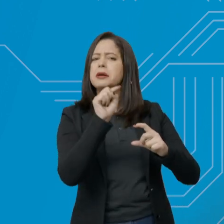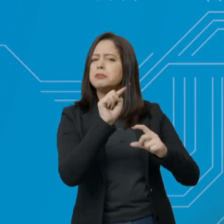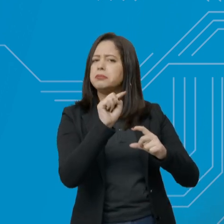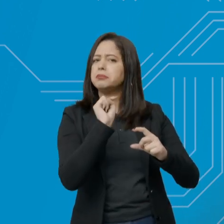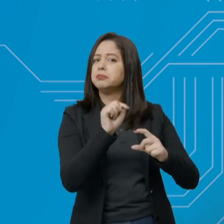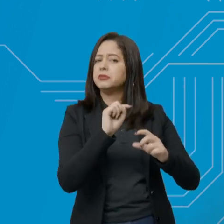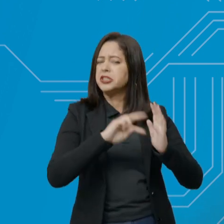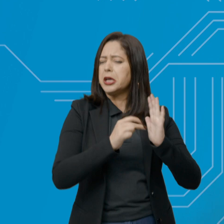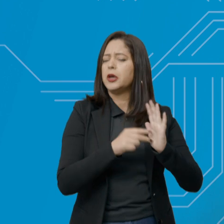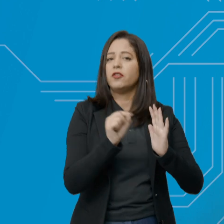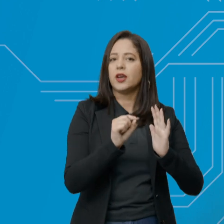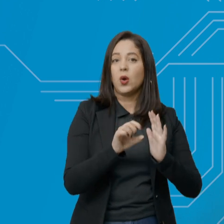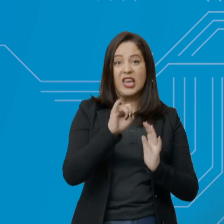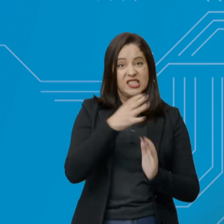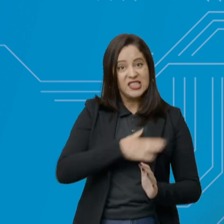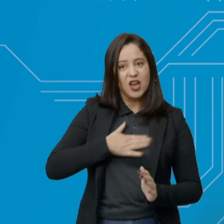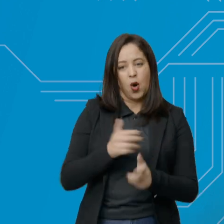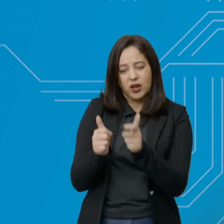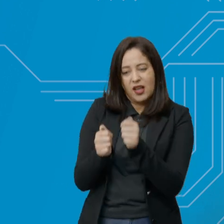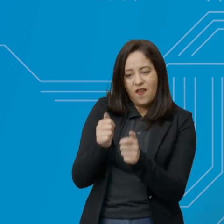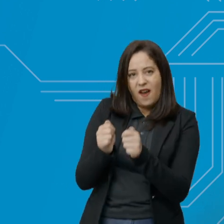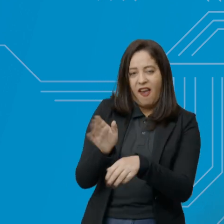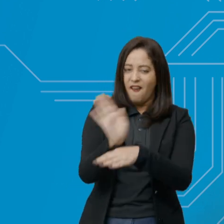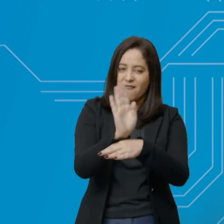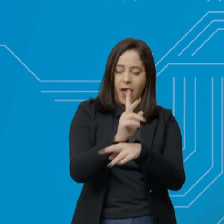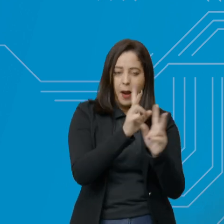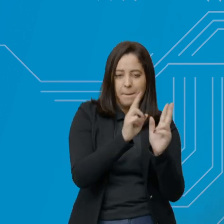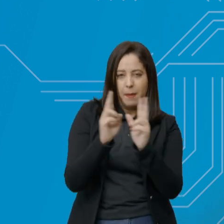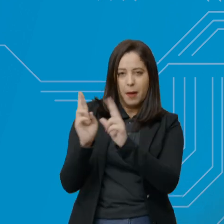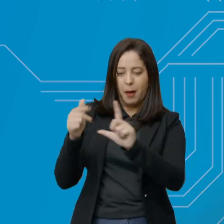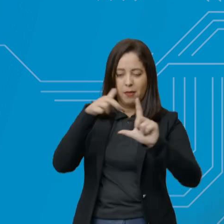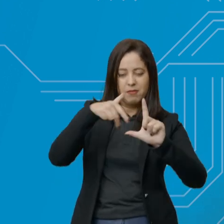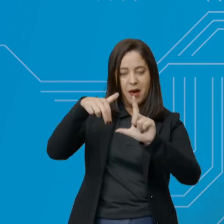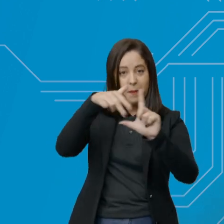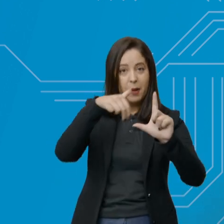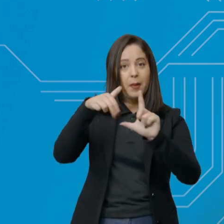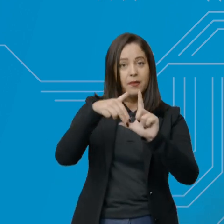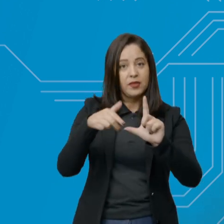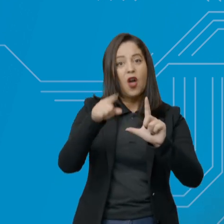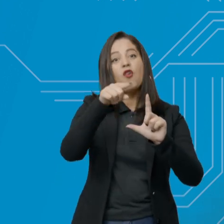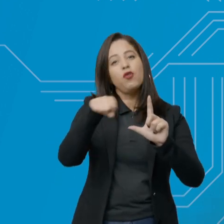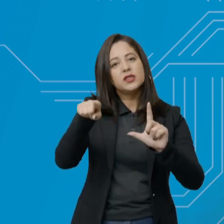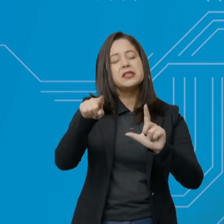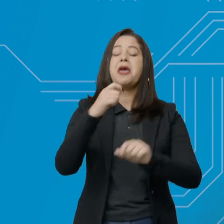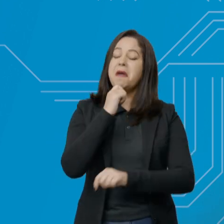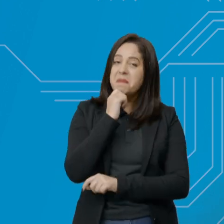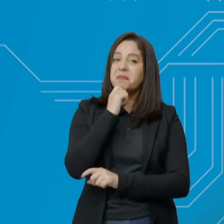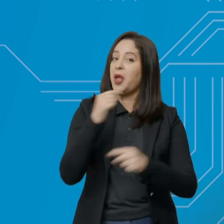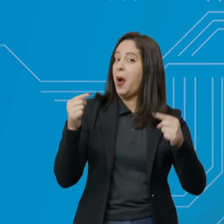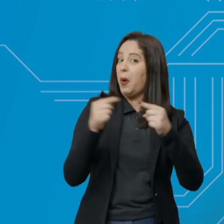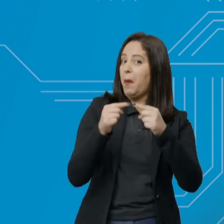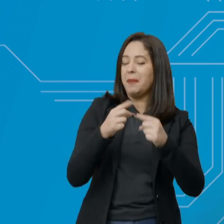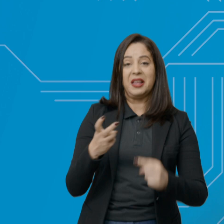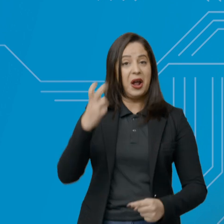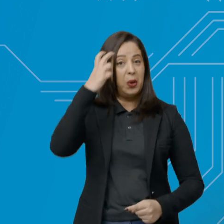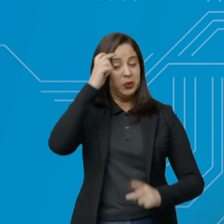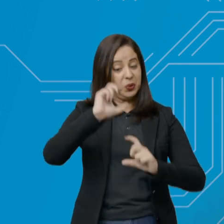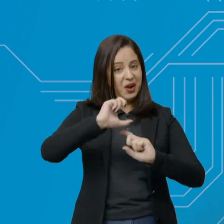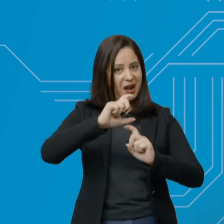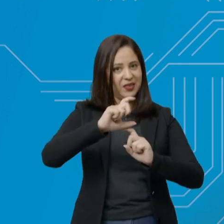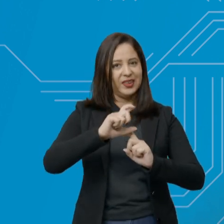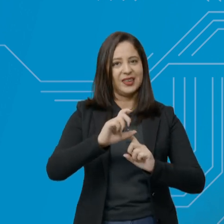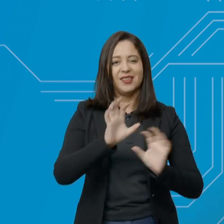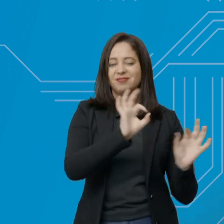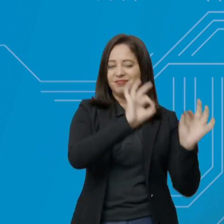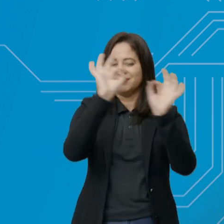geek? Se você gosta de jogos, filmes, séries, animes e outros produtos do universo pop, você pode ser considerado